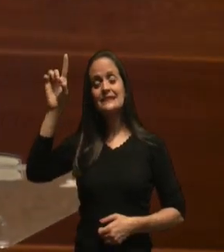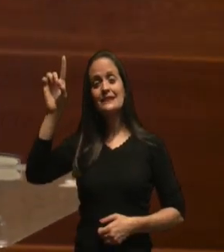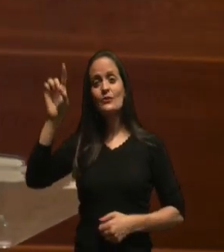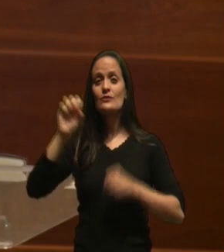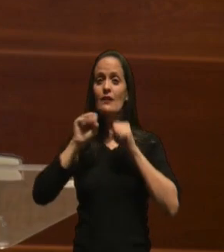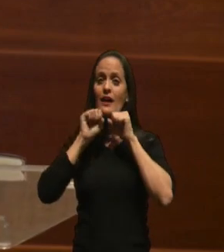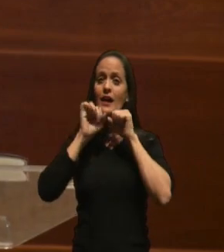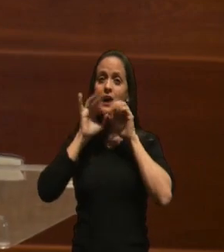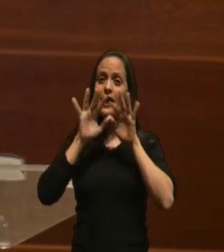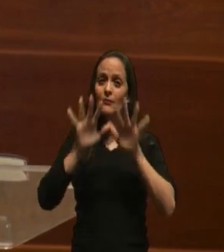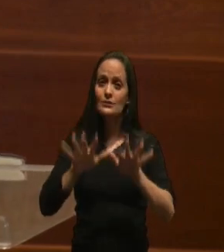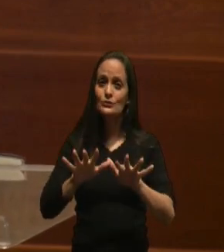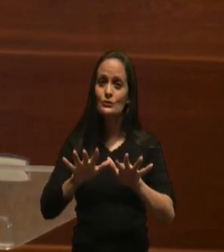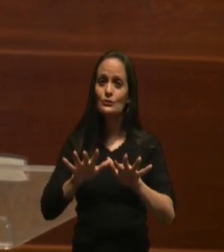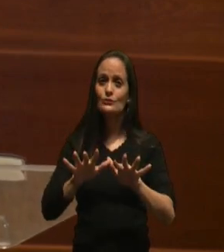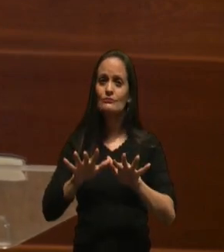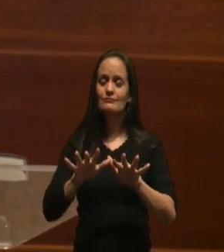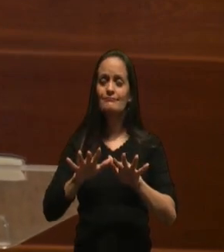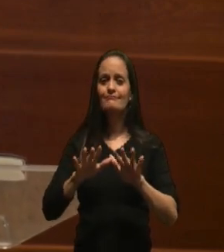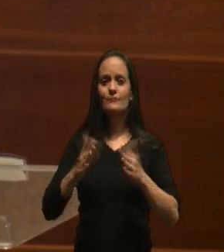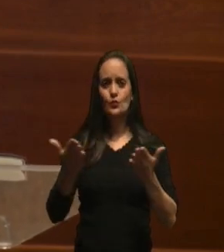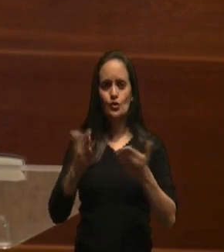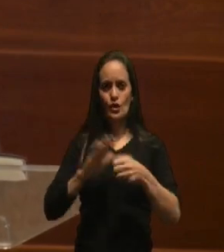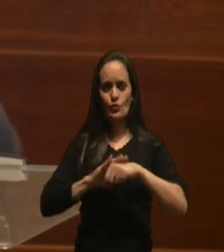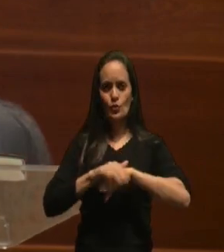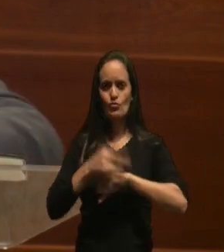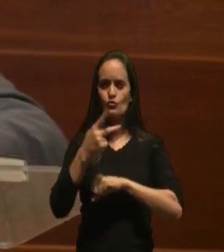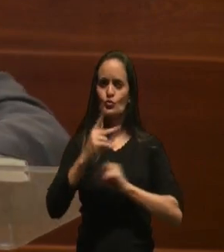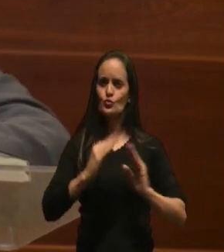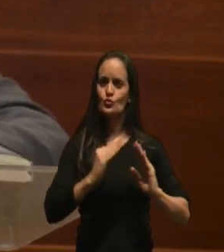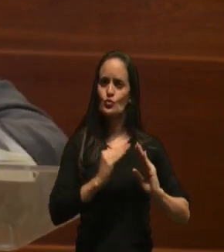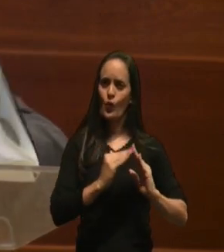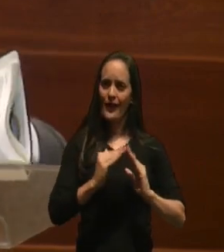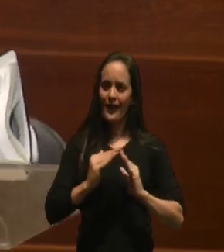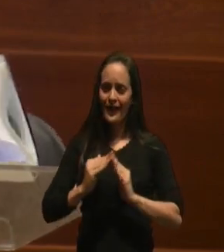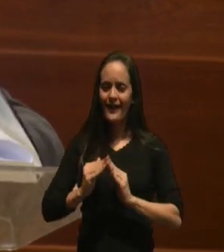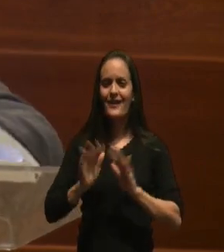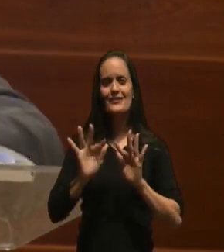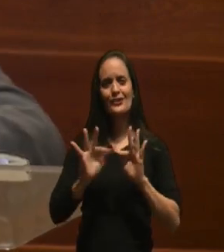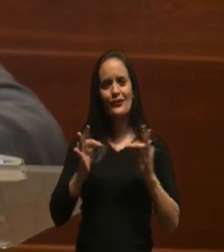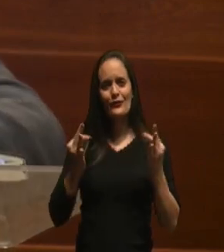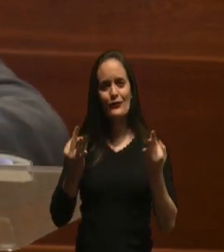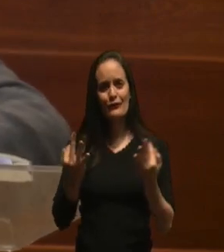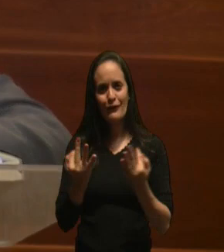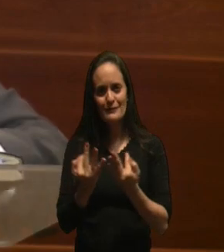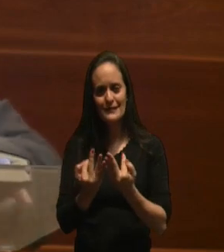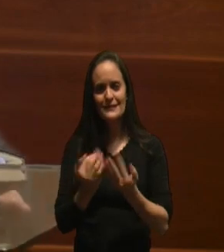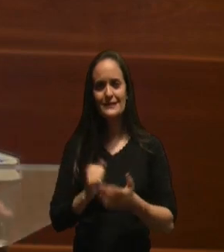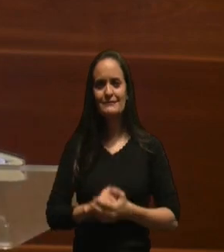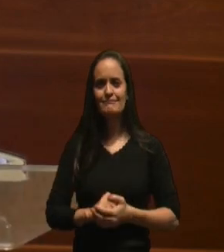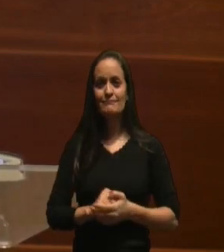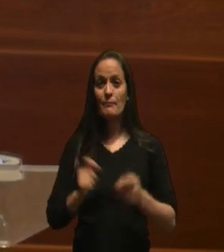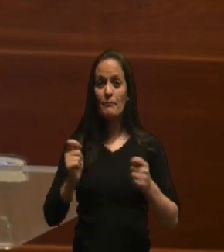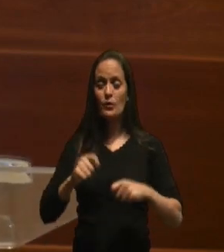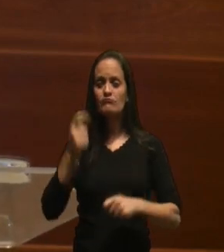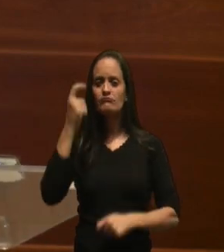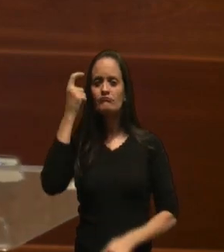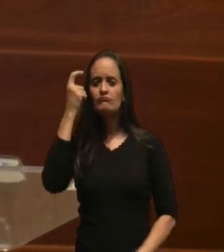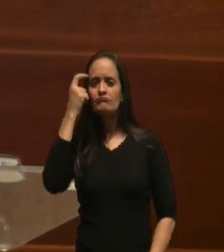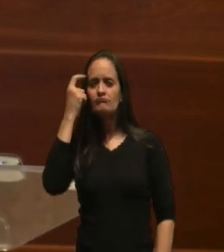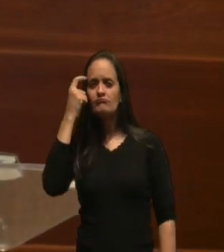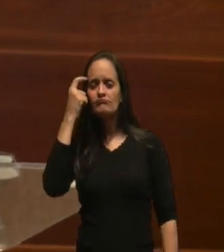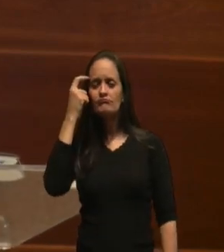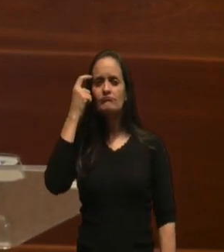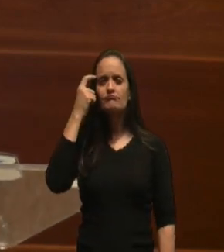nesta noite, queridos, que aí na sua casa, junto com a sua família, você possa refletir sobre estas